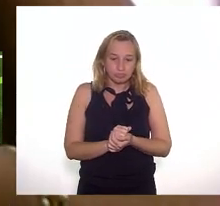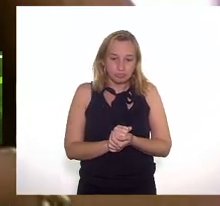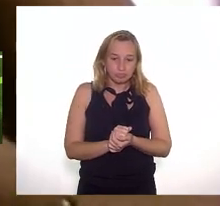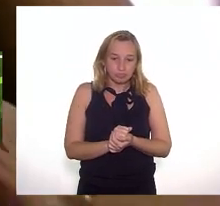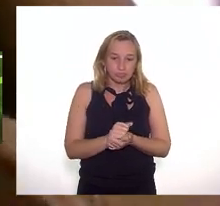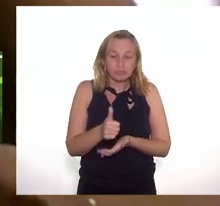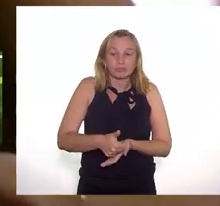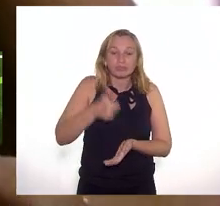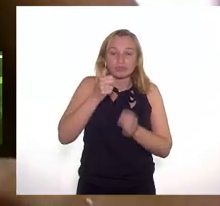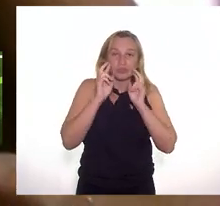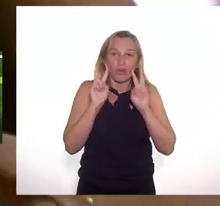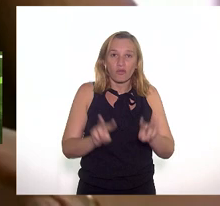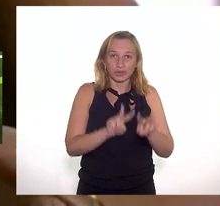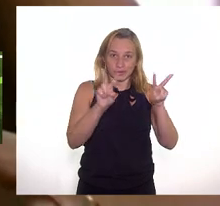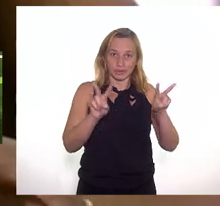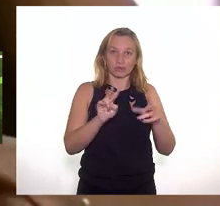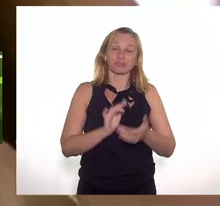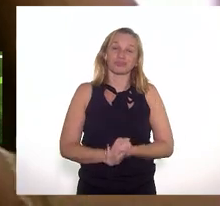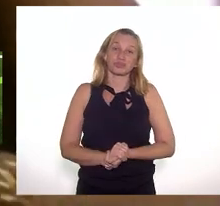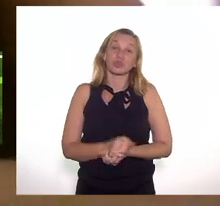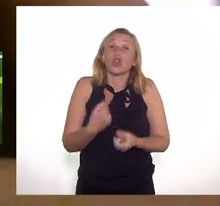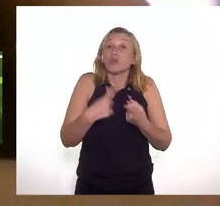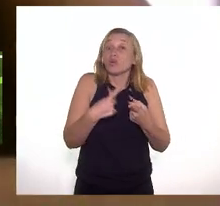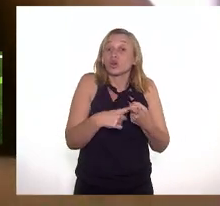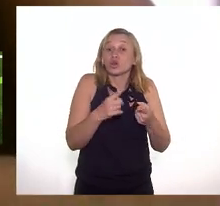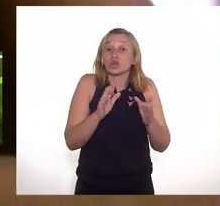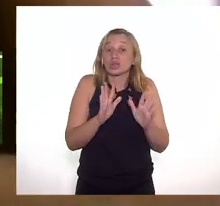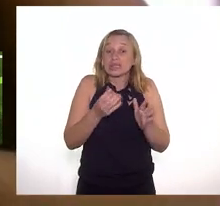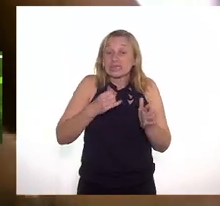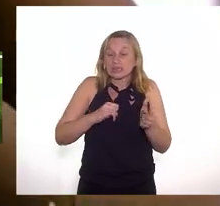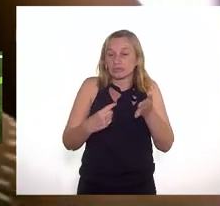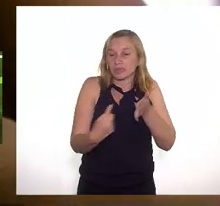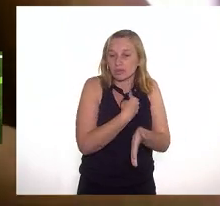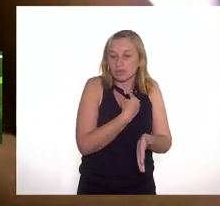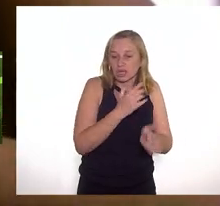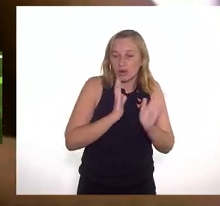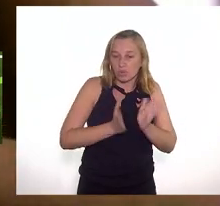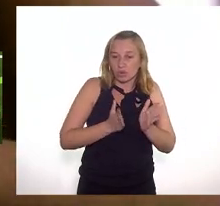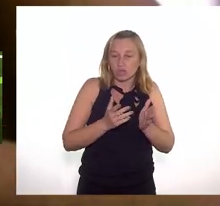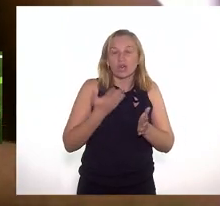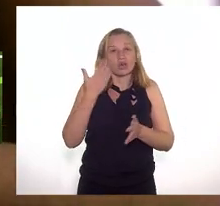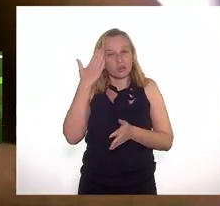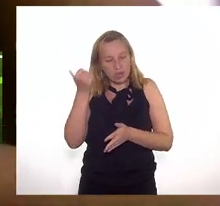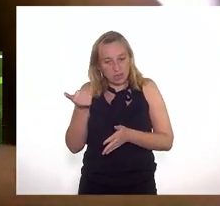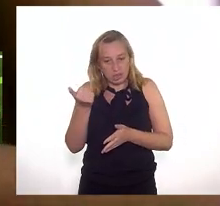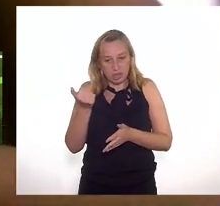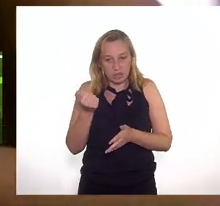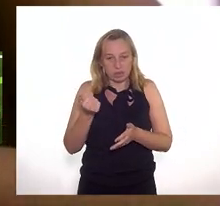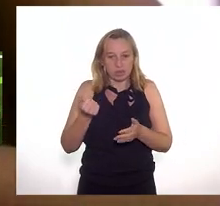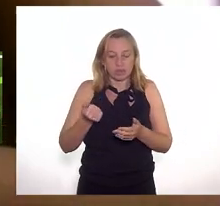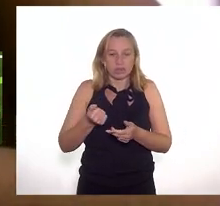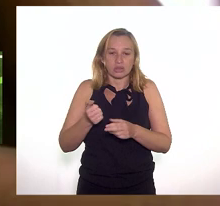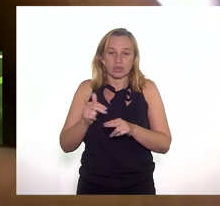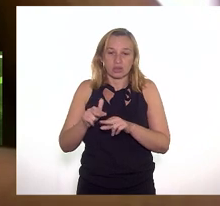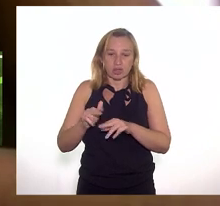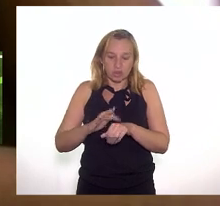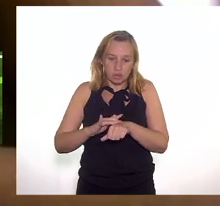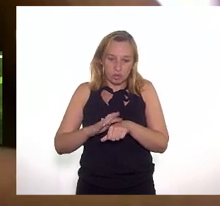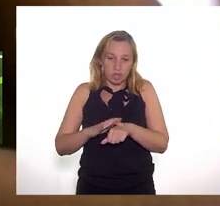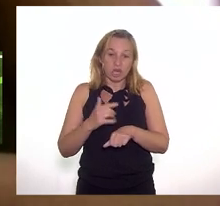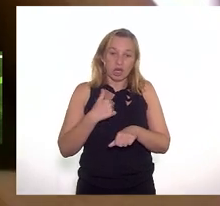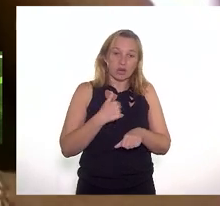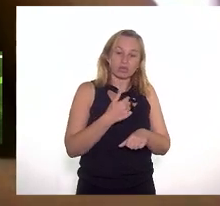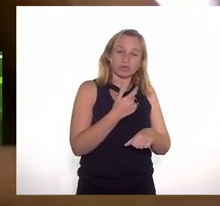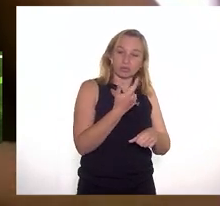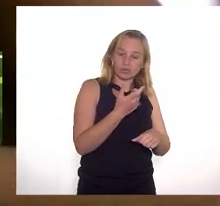uma melhor visibilidade, porque hoje, se me perguntares, eu sei os casos, eu estou num município de 18.600